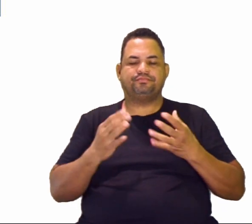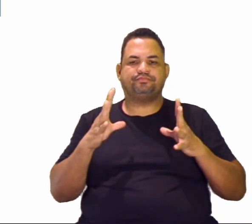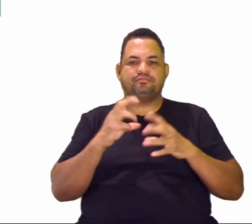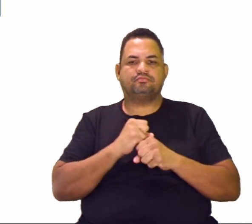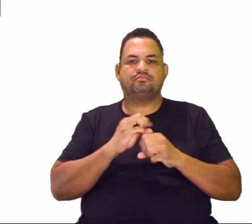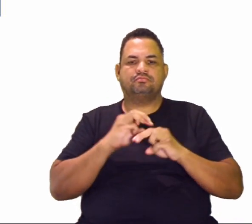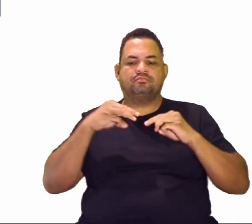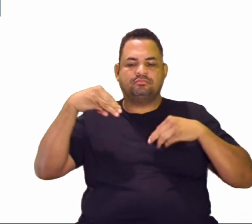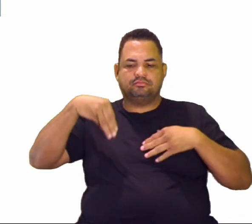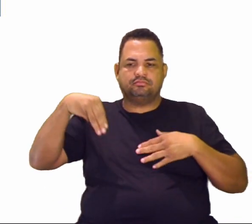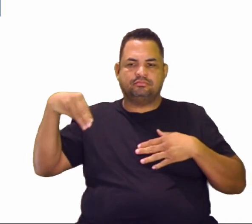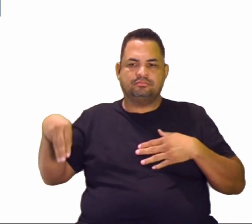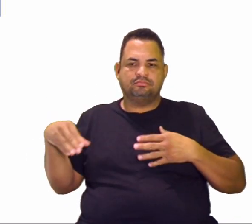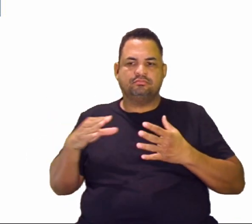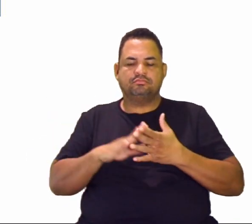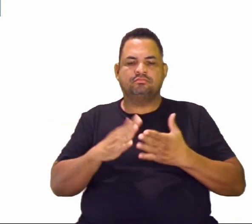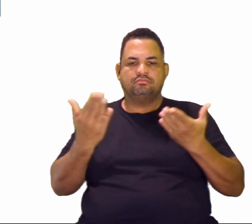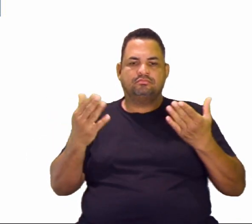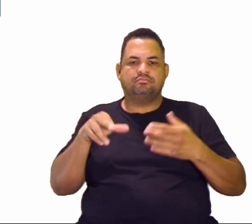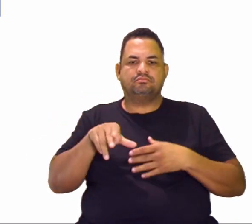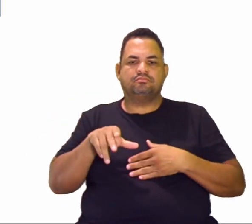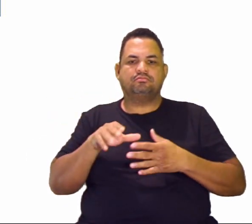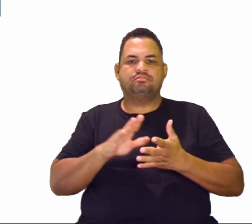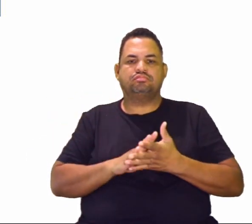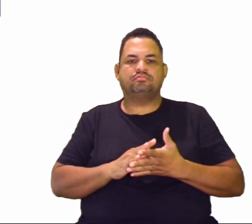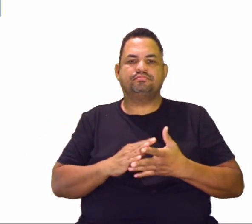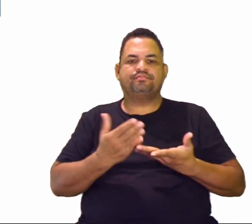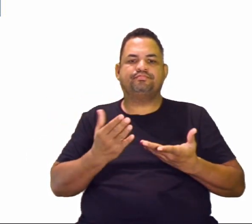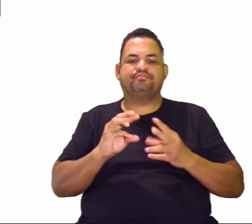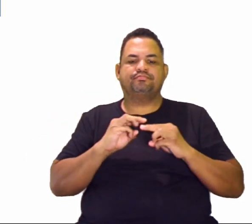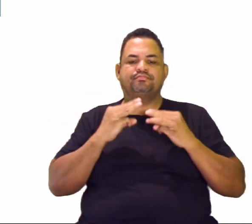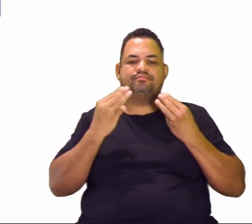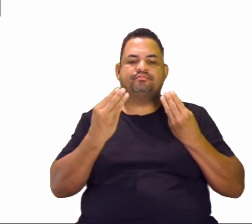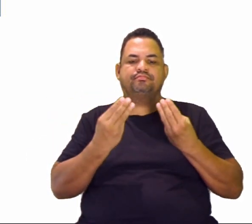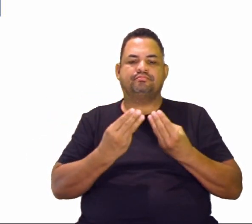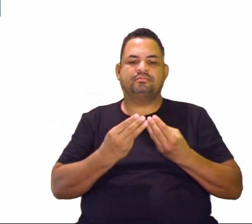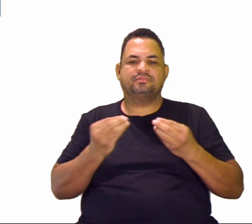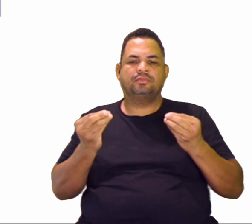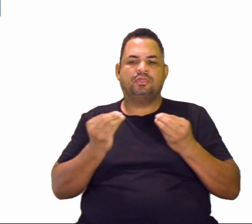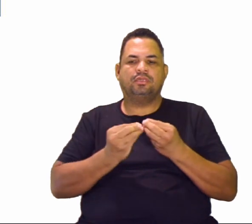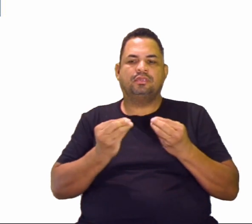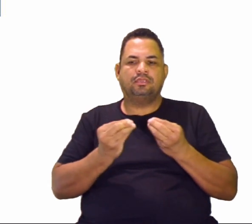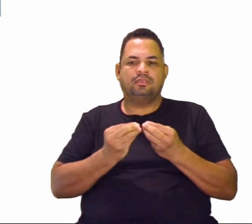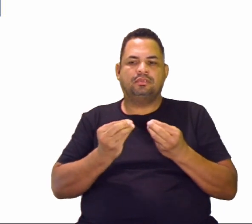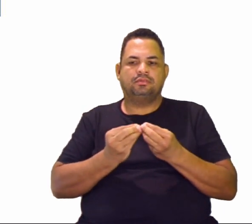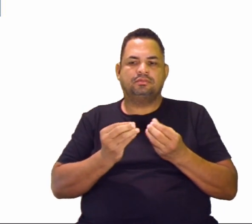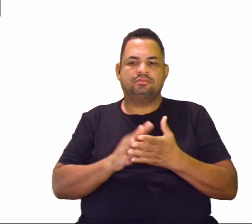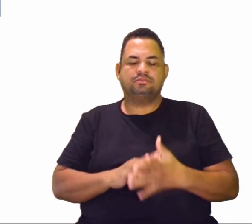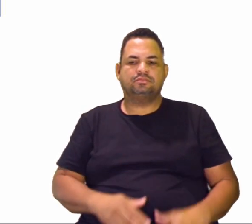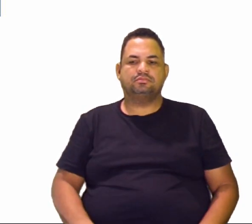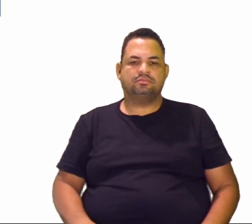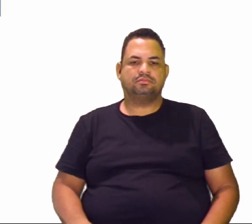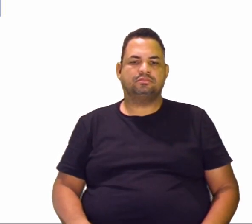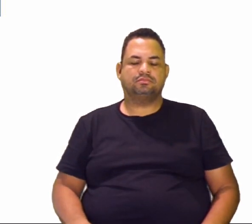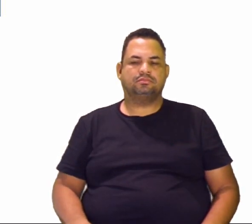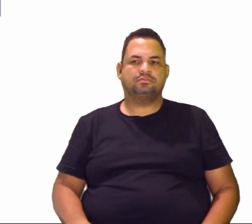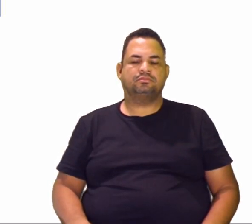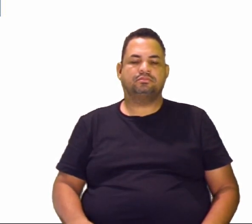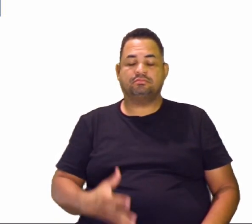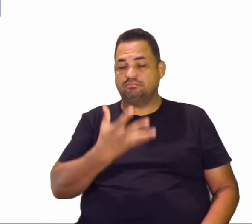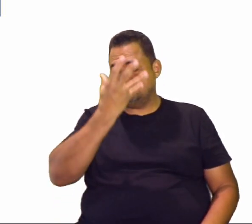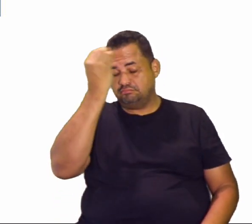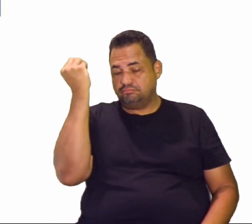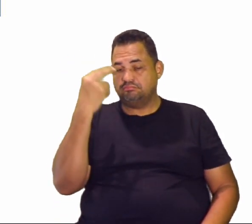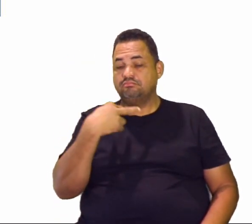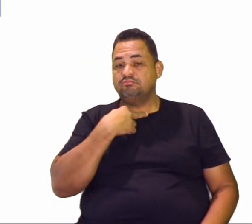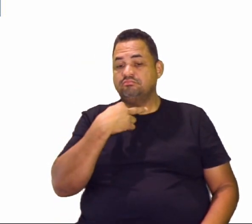a massa molar idêntica à de calcular a massa molecular. Não esquecendo, toda vida que